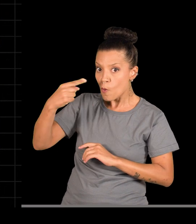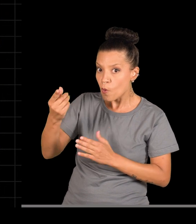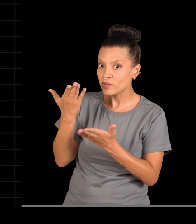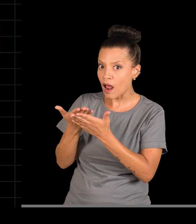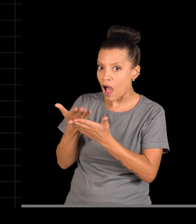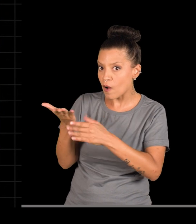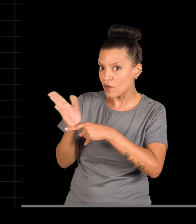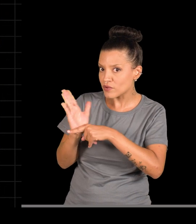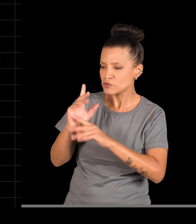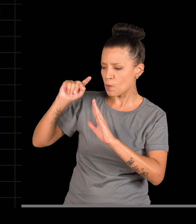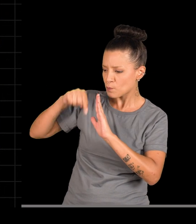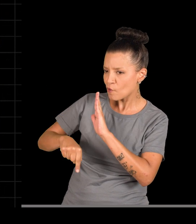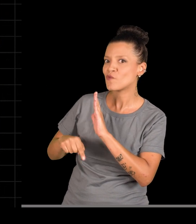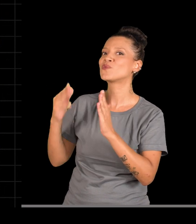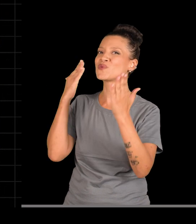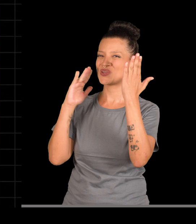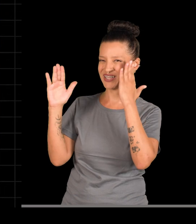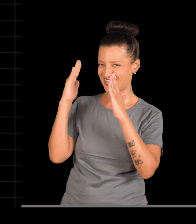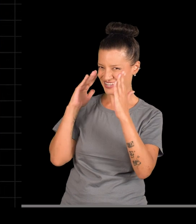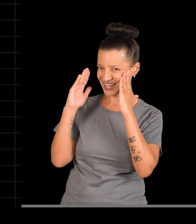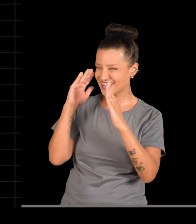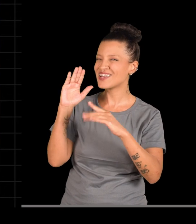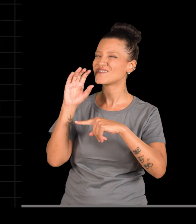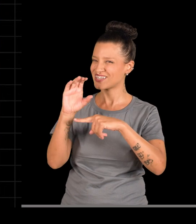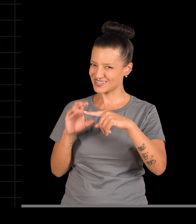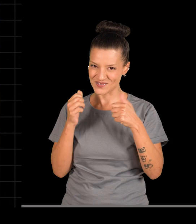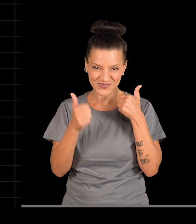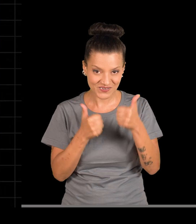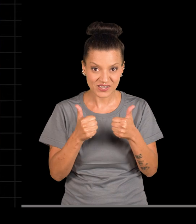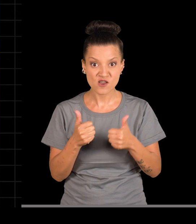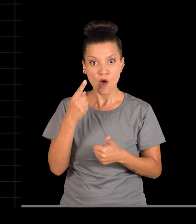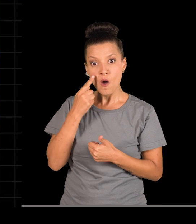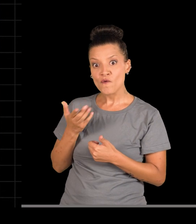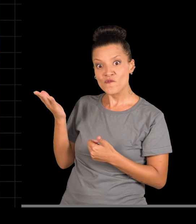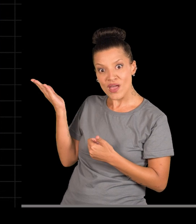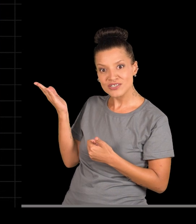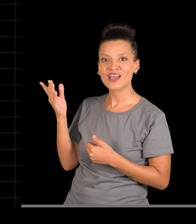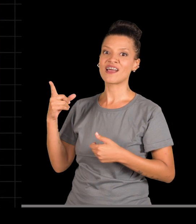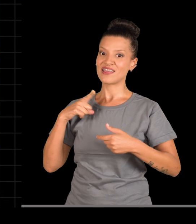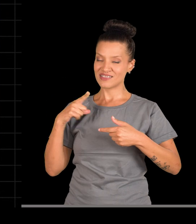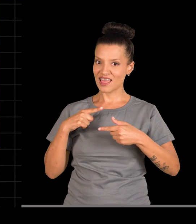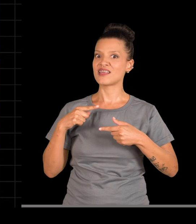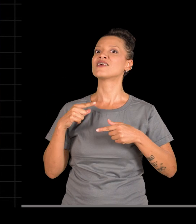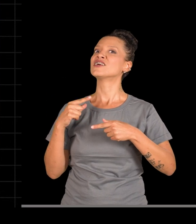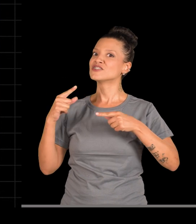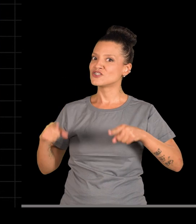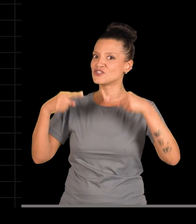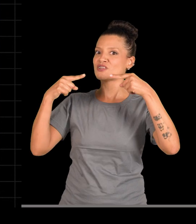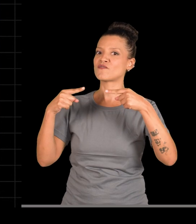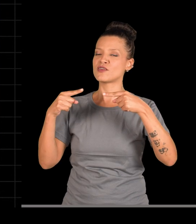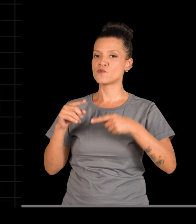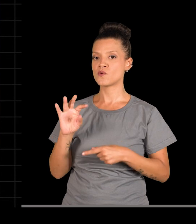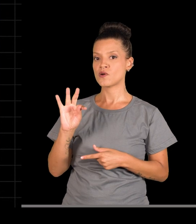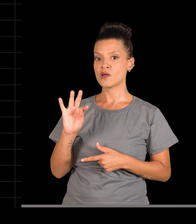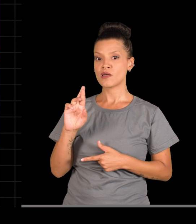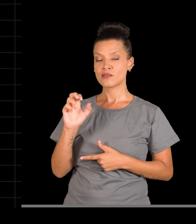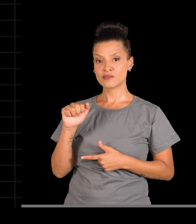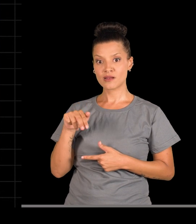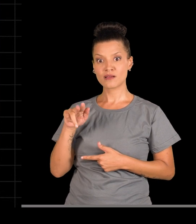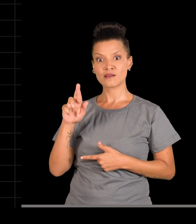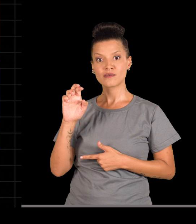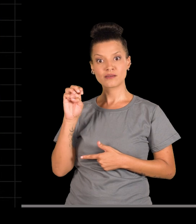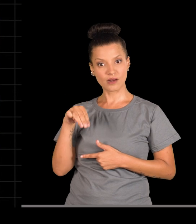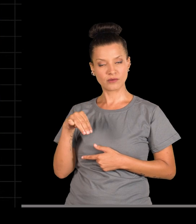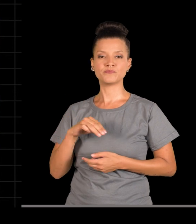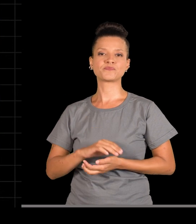aulas vamos nos aprofundar nesse estudo aí, beleza? E como sempre aqui, ó, vamos começar com um desafio. Esse aqui é o desafio do Tangram. É isso aí, olha